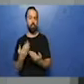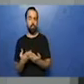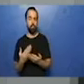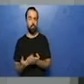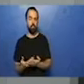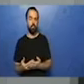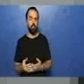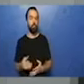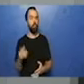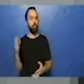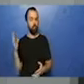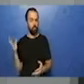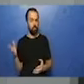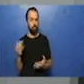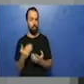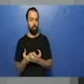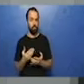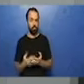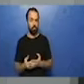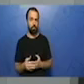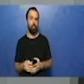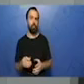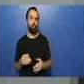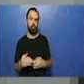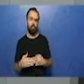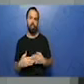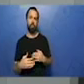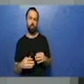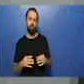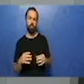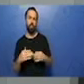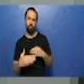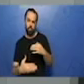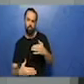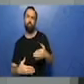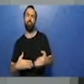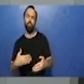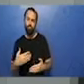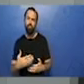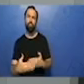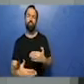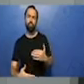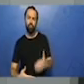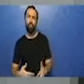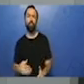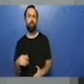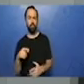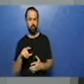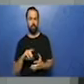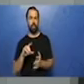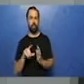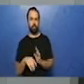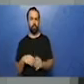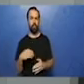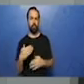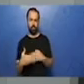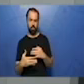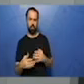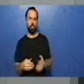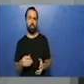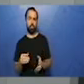Essa aula sobre misturas heterogêneas, ela é muito extensa e nós vamos dar continuidade na nossa próxima aula.